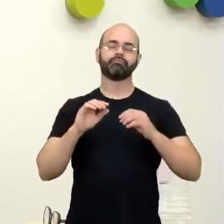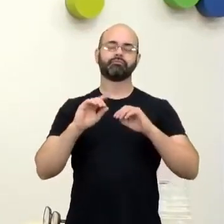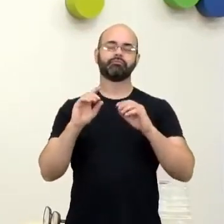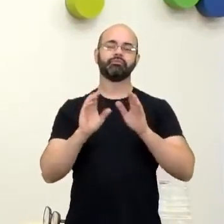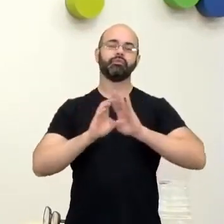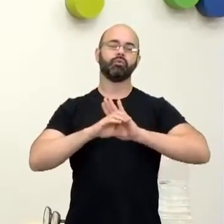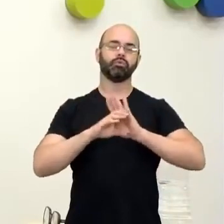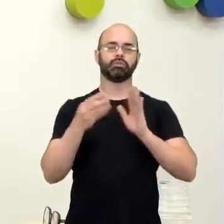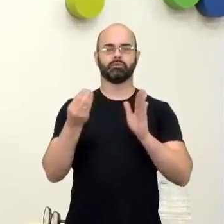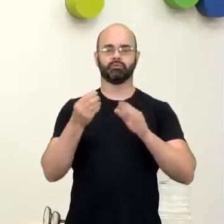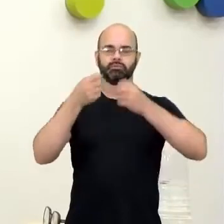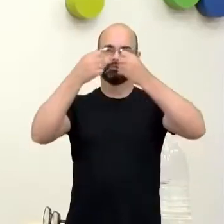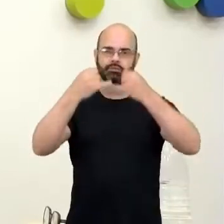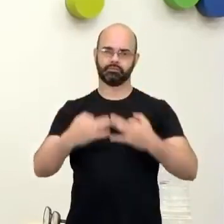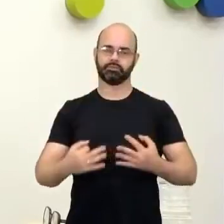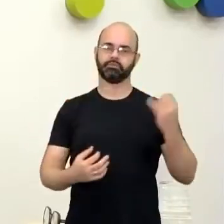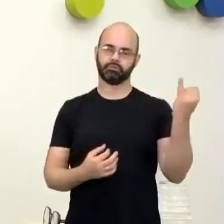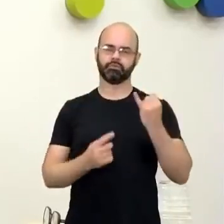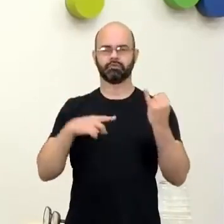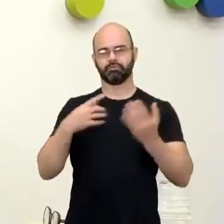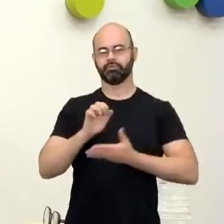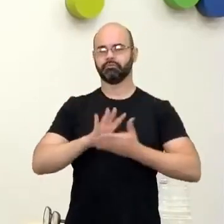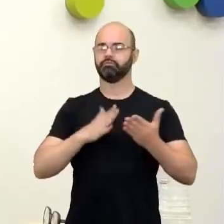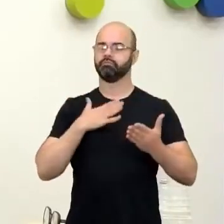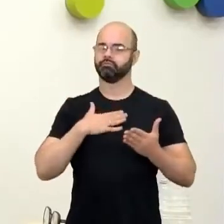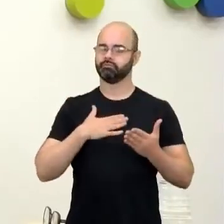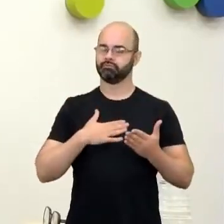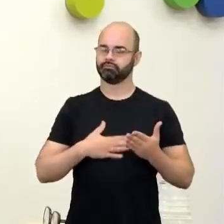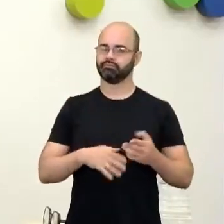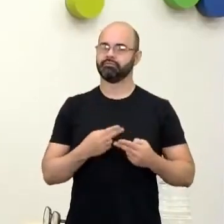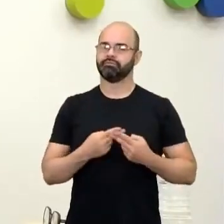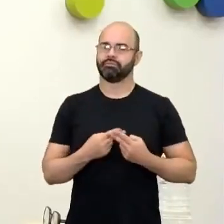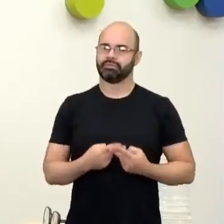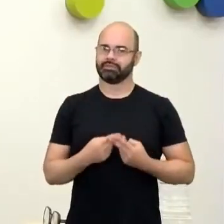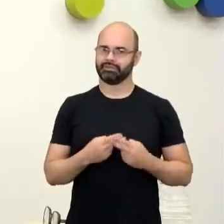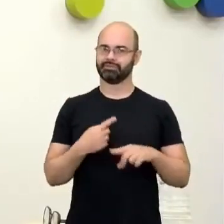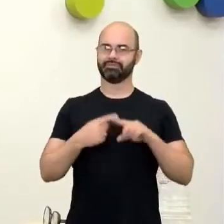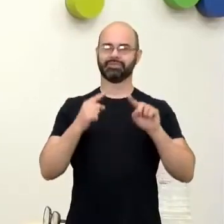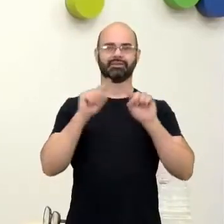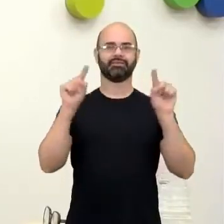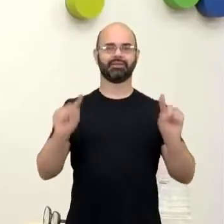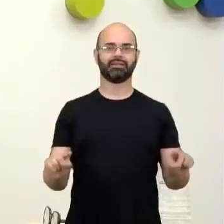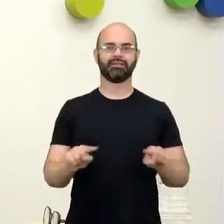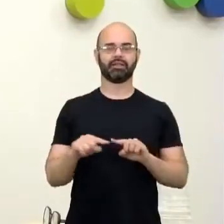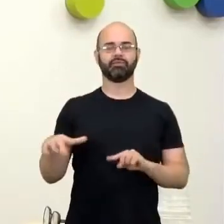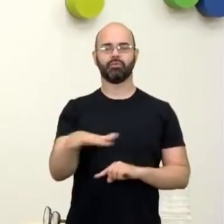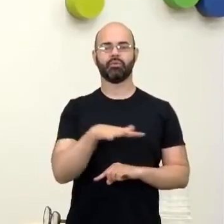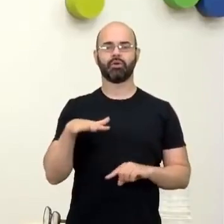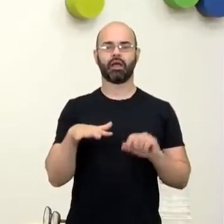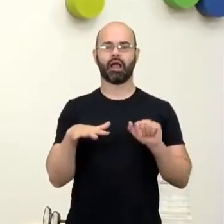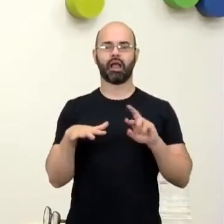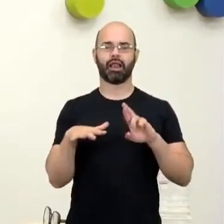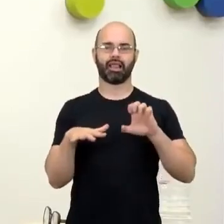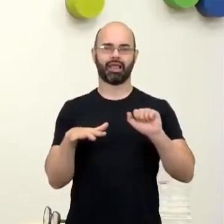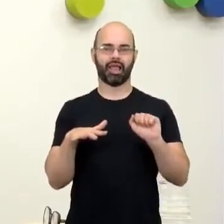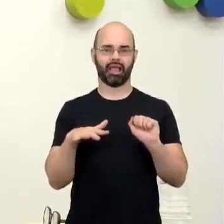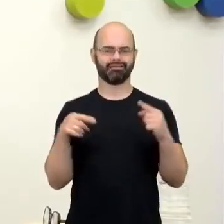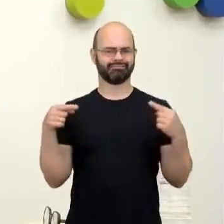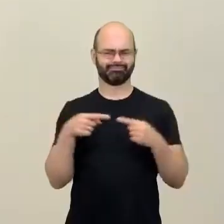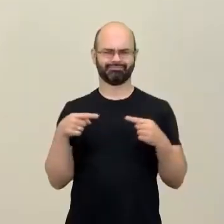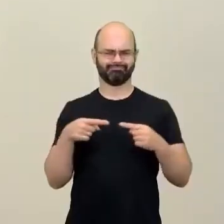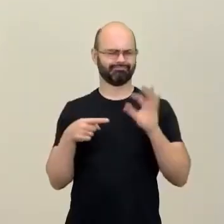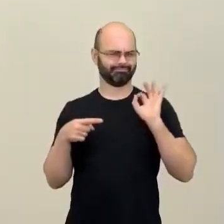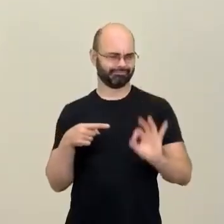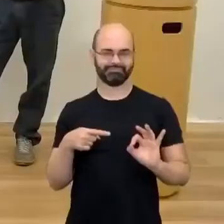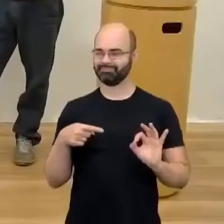interessantes para vocês e aí vamos fazer uma atividade com calma, com paciência, porque quadrados e áreas tem tudo, tudo a ver, né, Vivi?